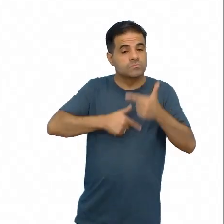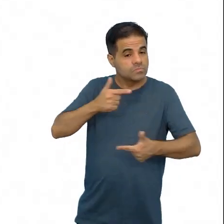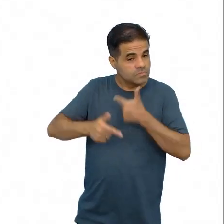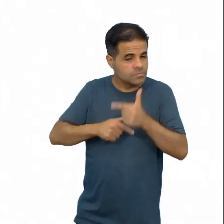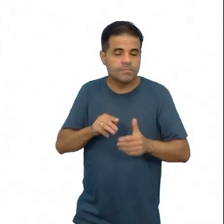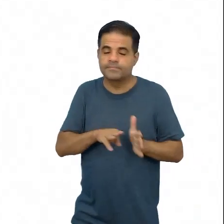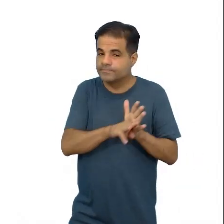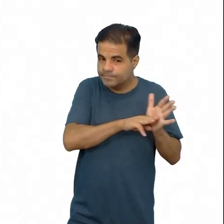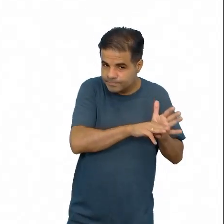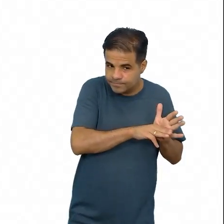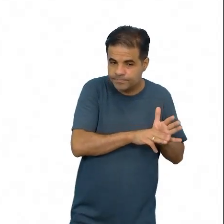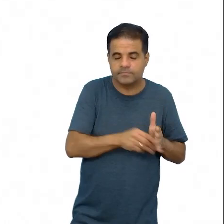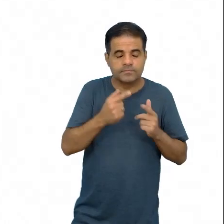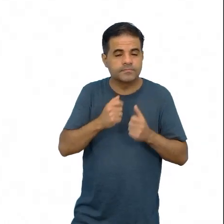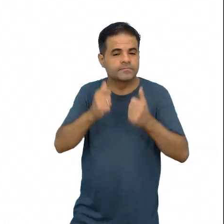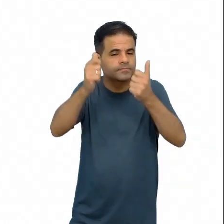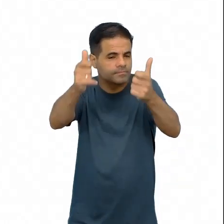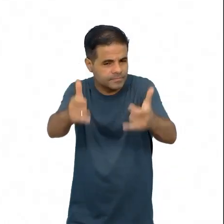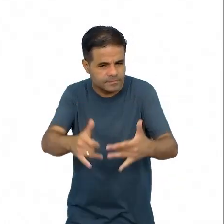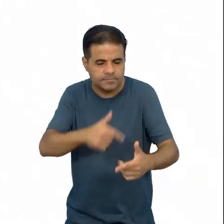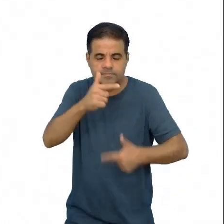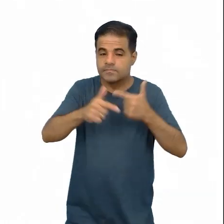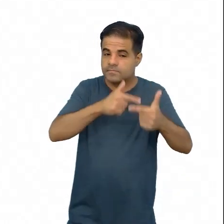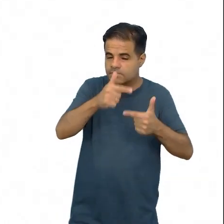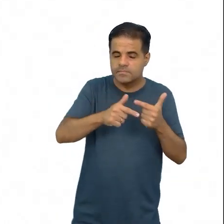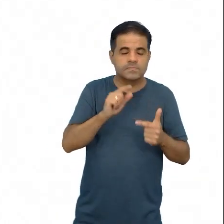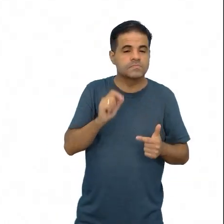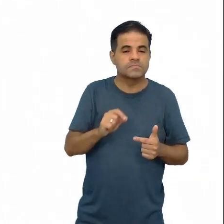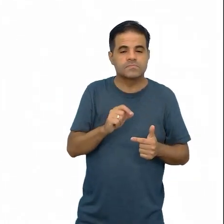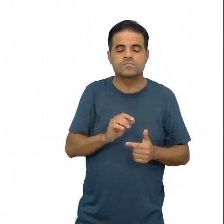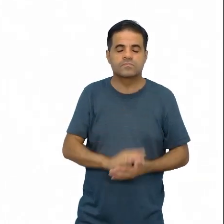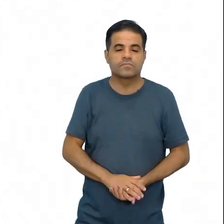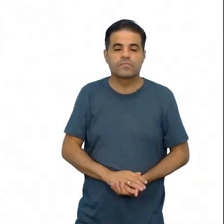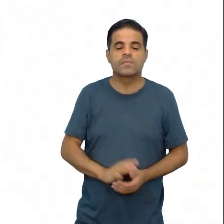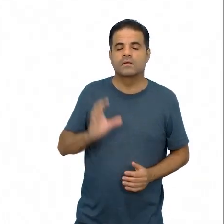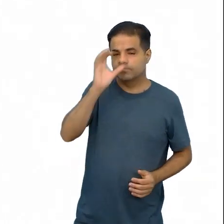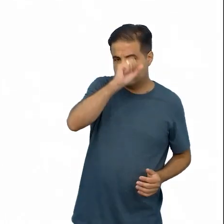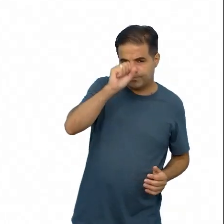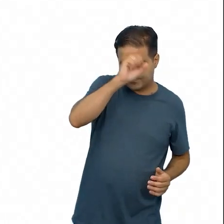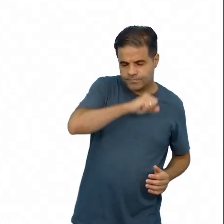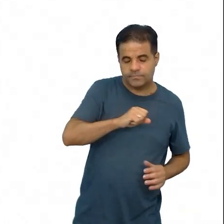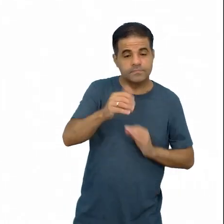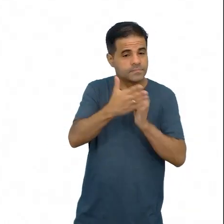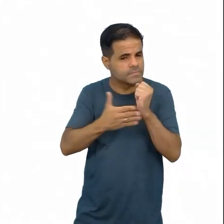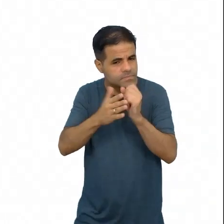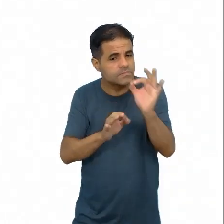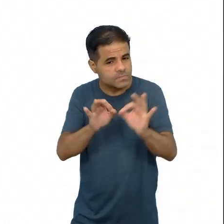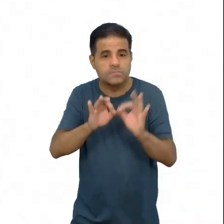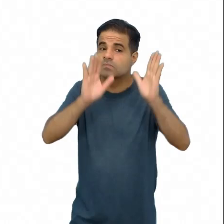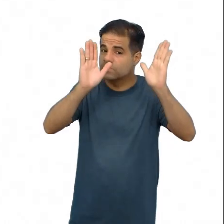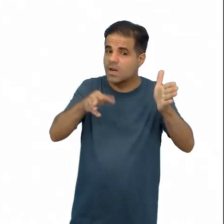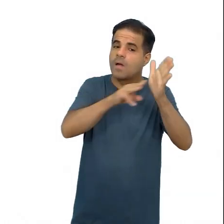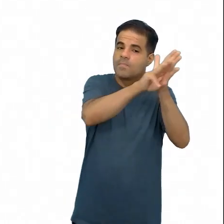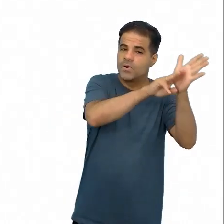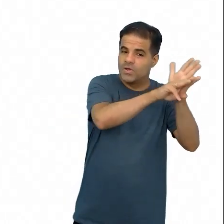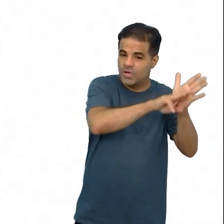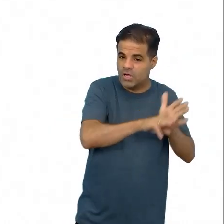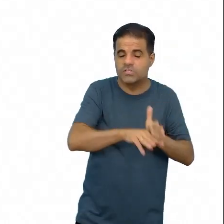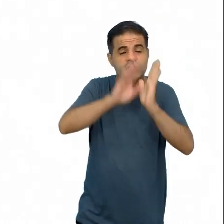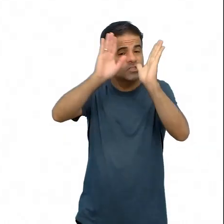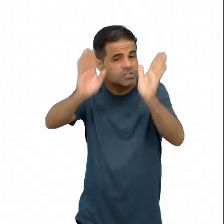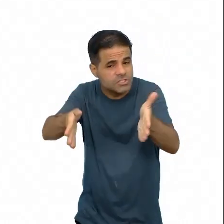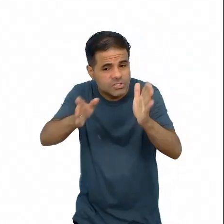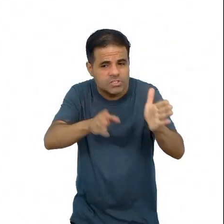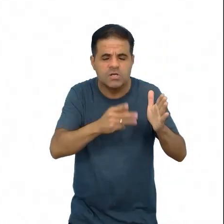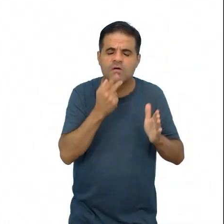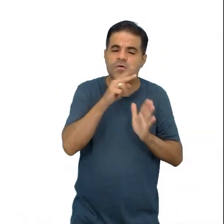com metodologias ativas. Quando eu falo que eu estou trabalhando com a aprendizagem baseada em projetos, já é uma metodologia ativa para nós.